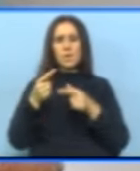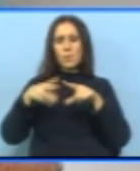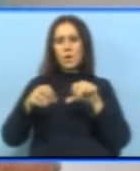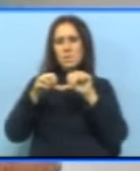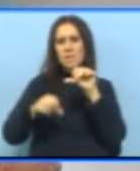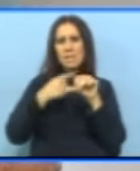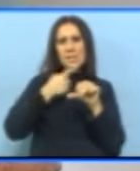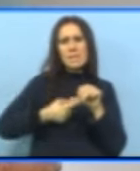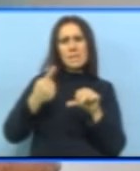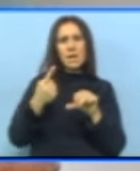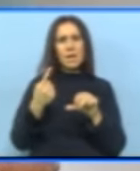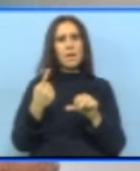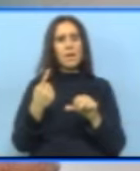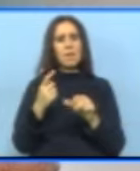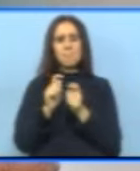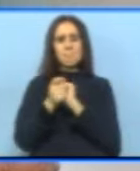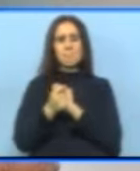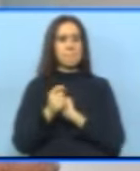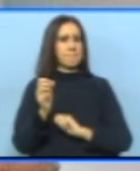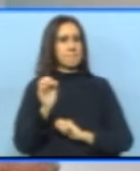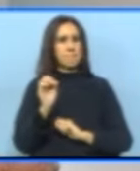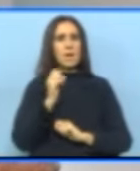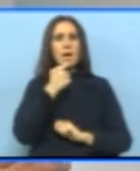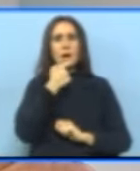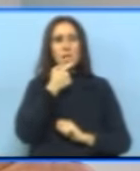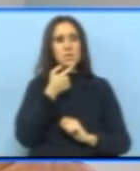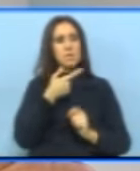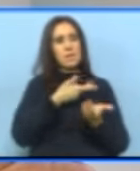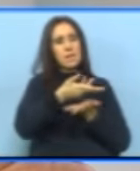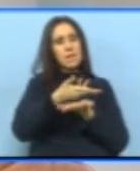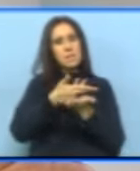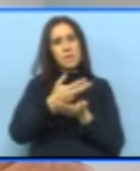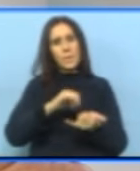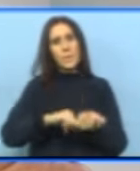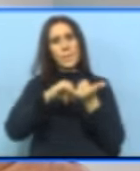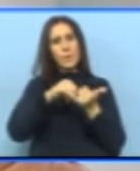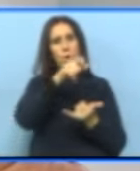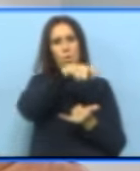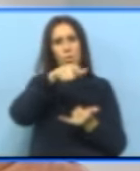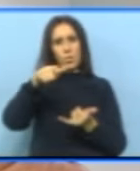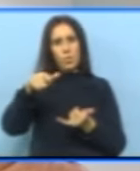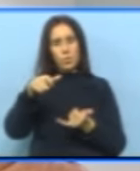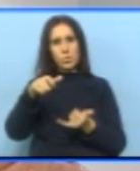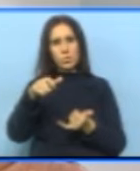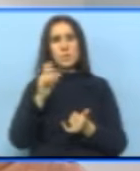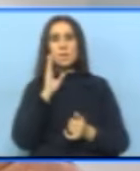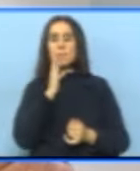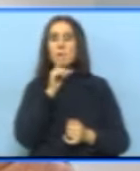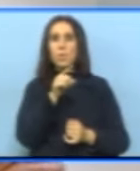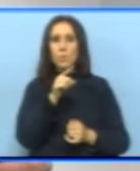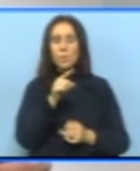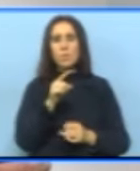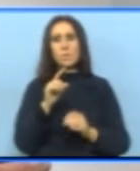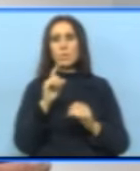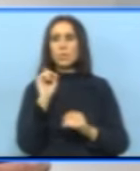que se adota, é a intensidade da relação fraterna vivida com os outros, pela percepção de que